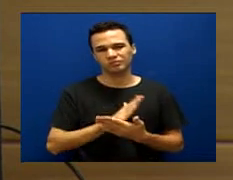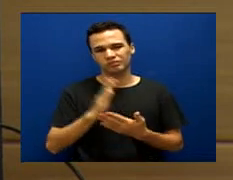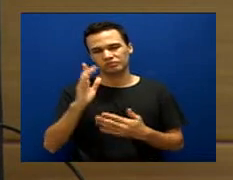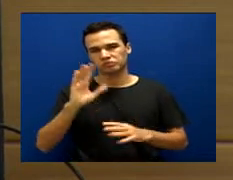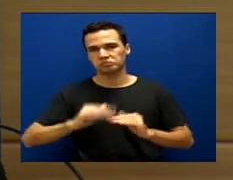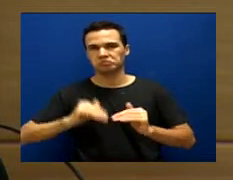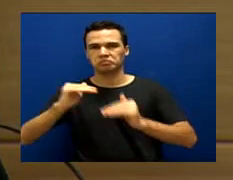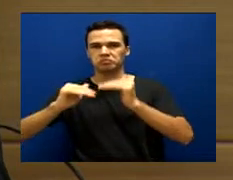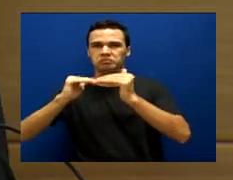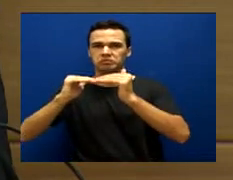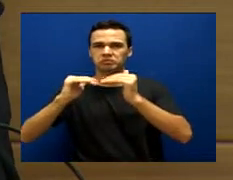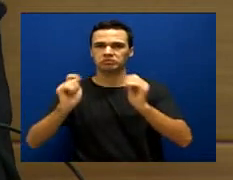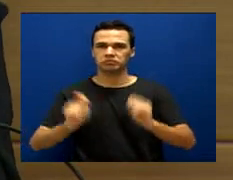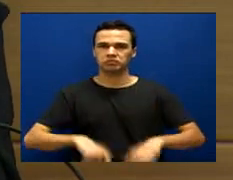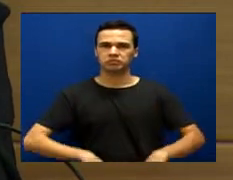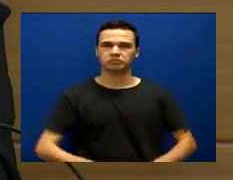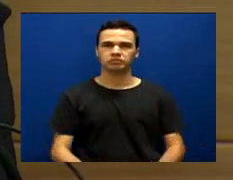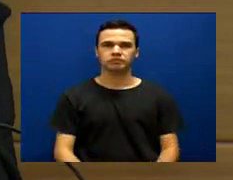demanda.